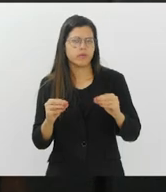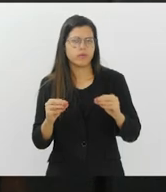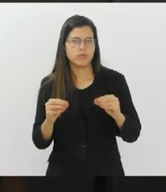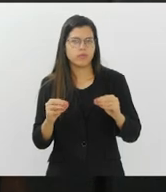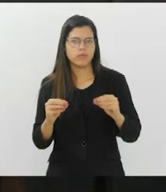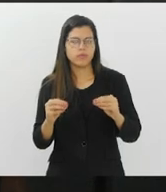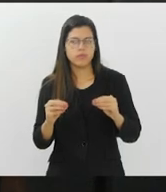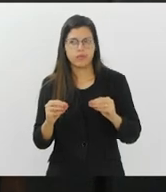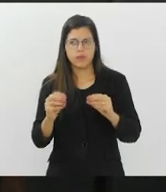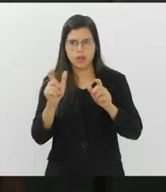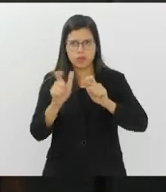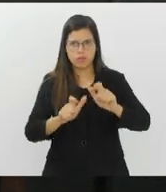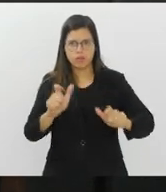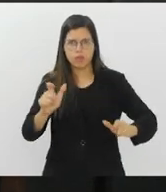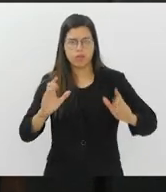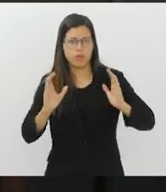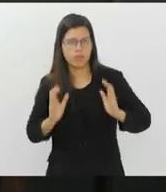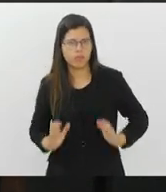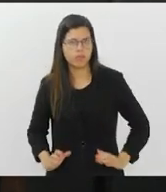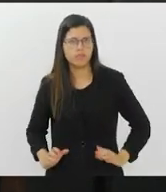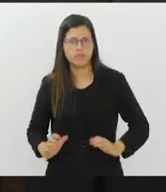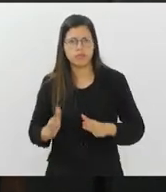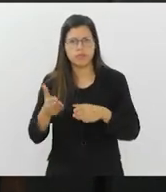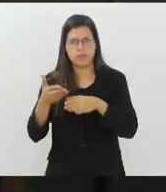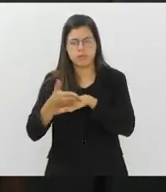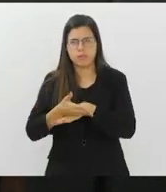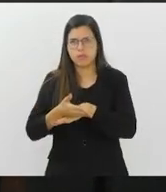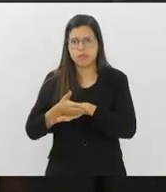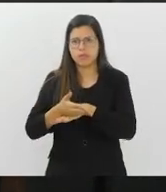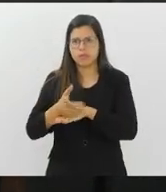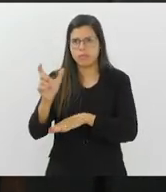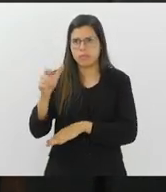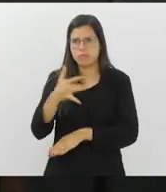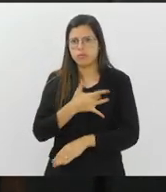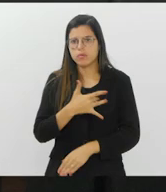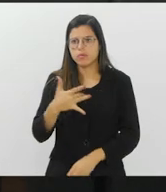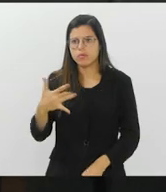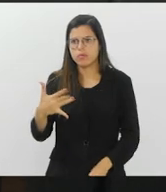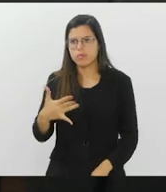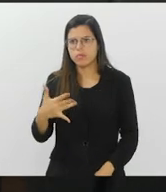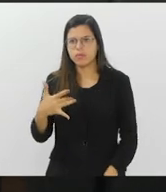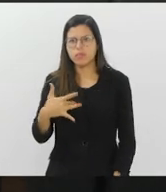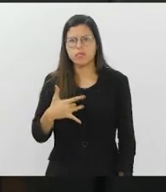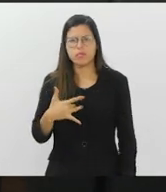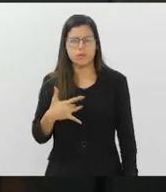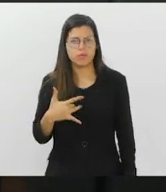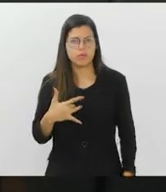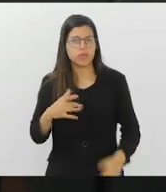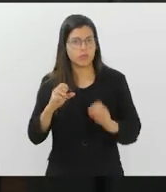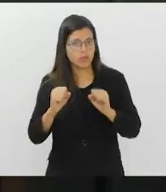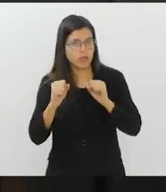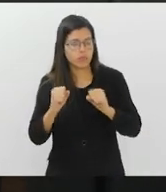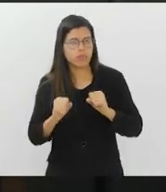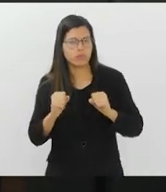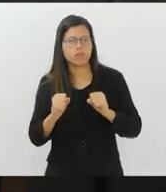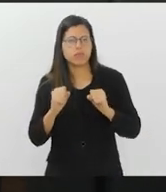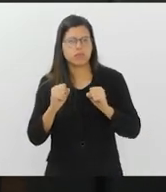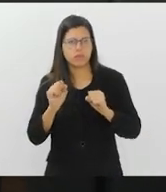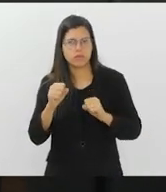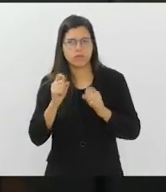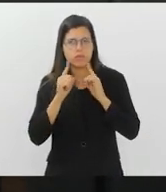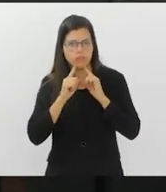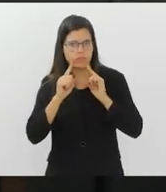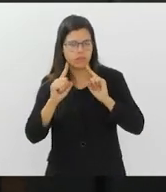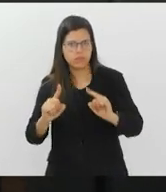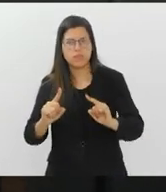cidadão que queira ingressar dentro de um plano de saúde, ele tem esse direito e ele pode, sim, reclamar na agência